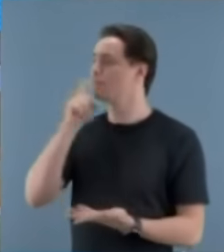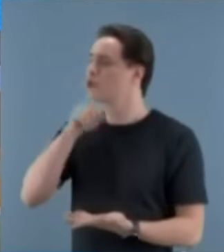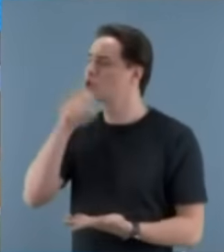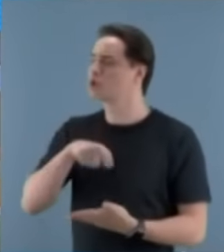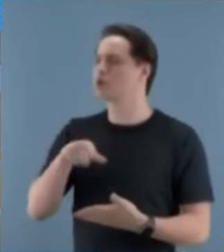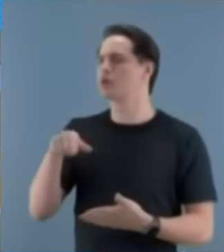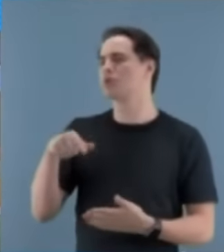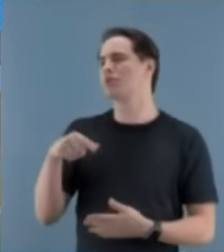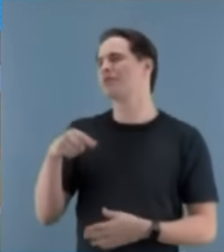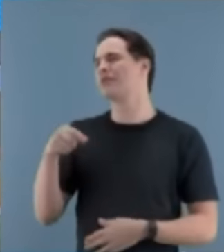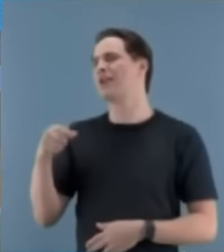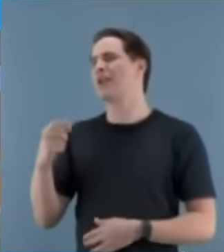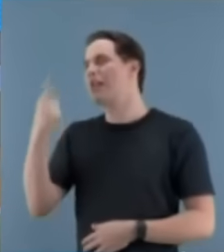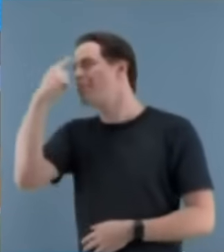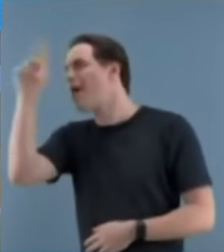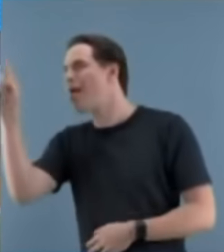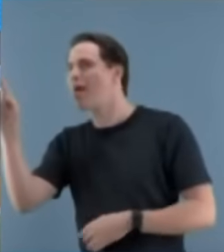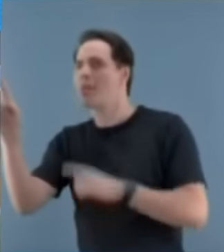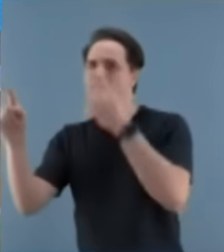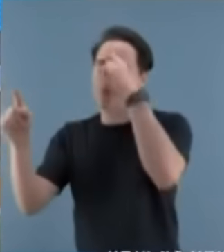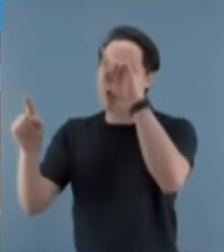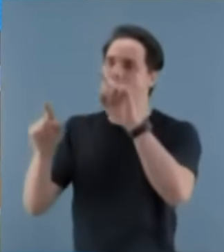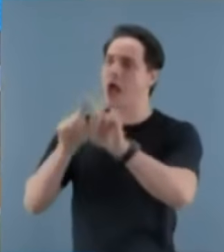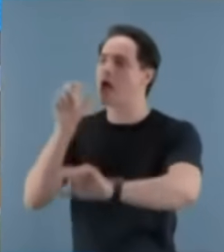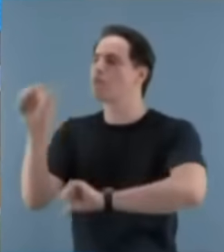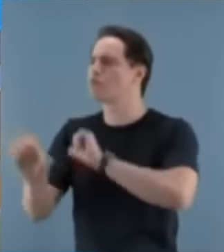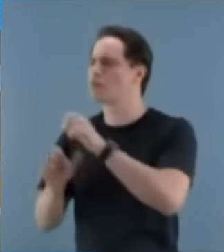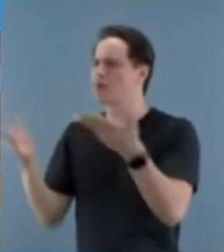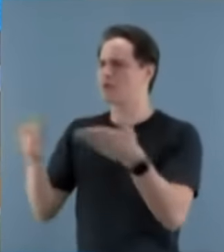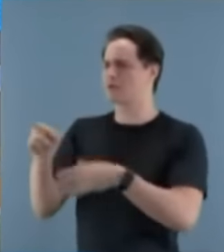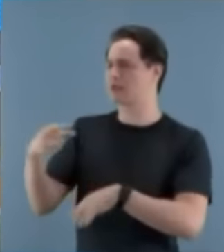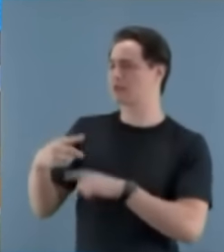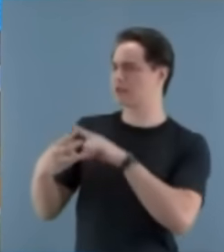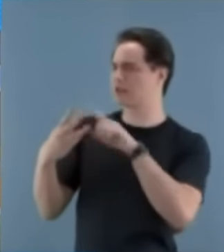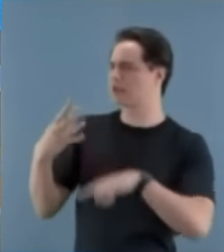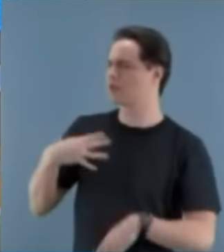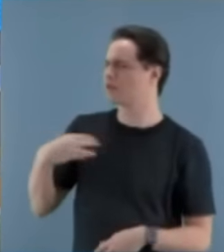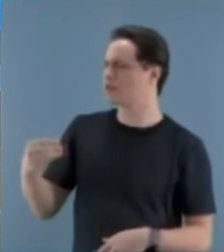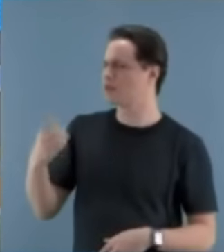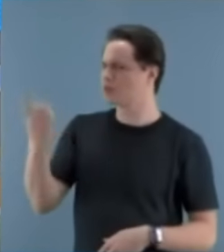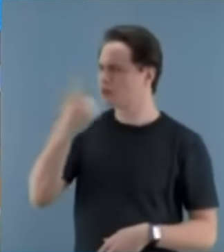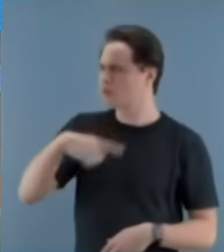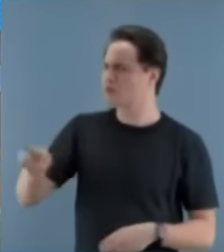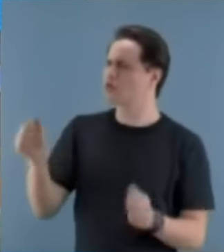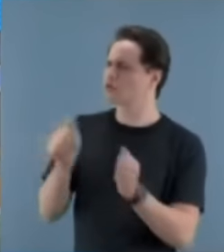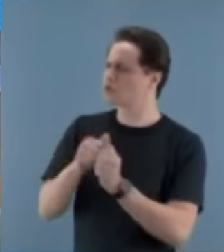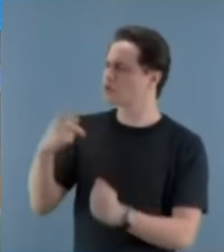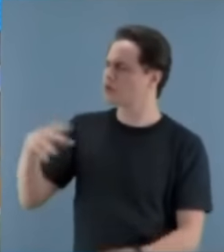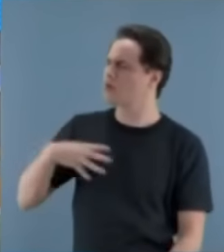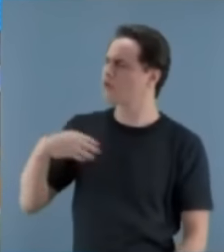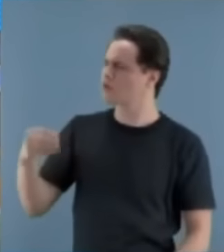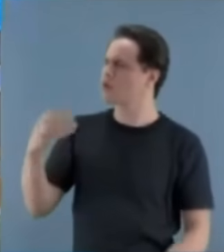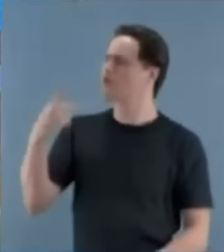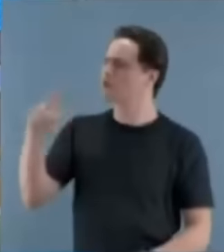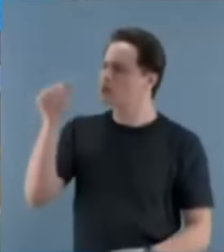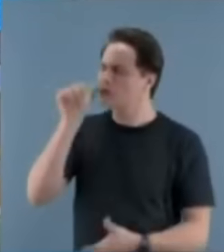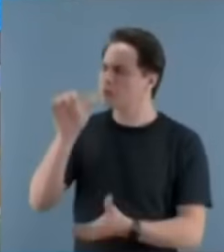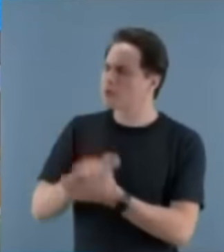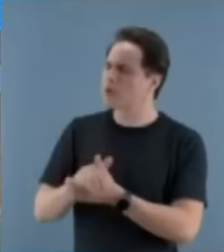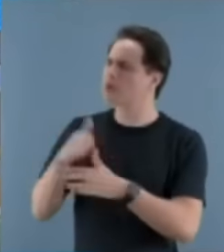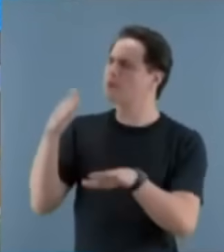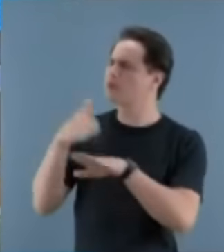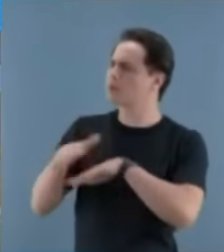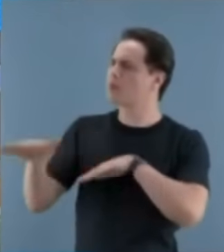hora o senhor fala uma coisa, outra hora fala outra. Agora o senhor está falando isso, o senhor tem três filhos. Então o senhor foi lá com seu filho, com sua esposa, participar